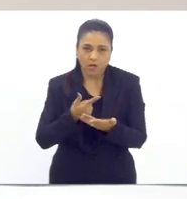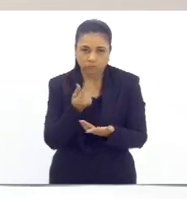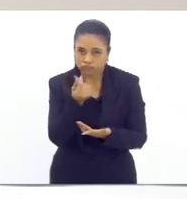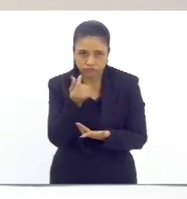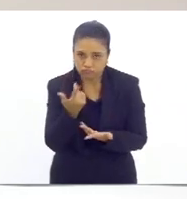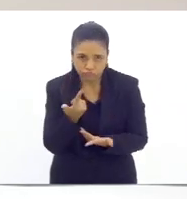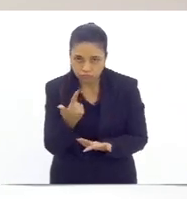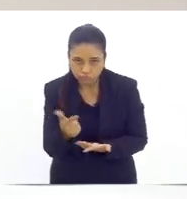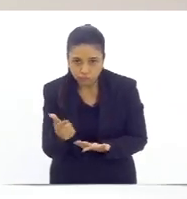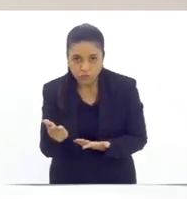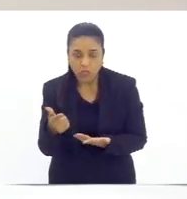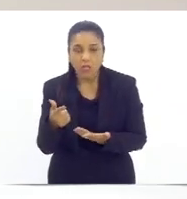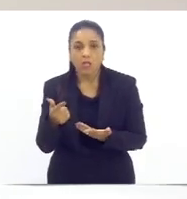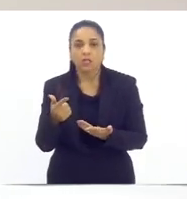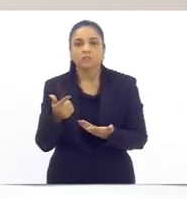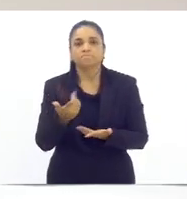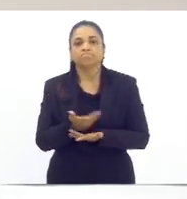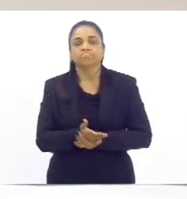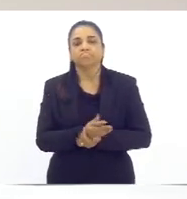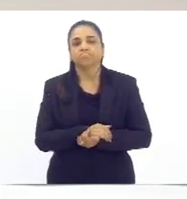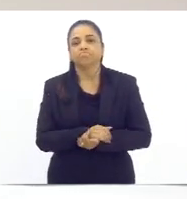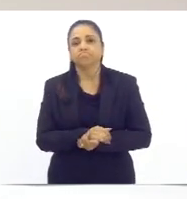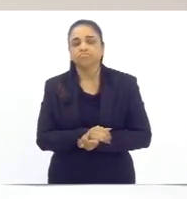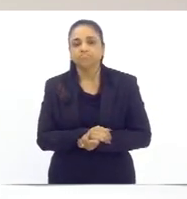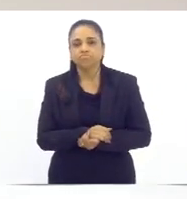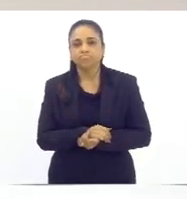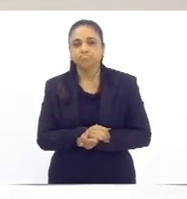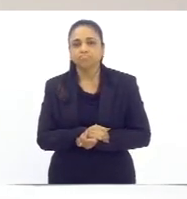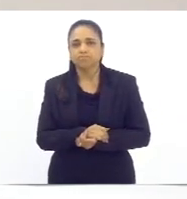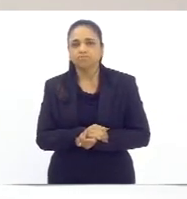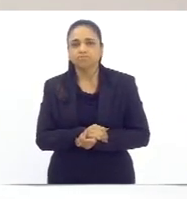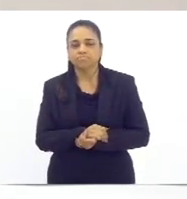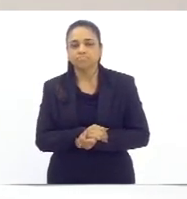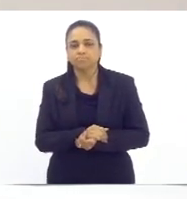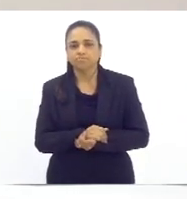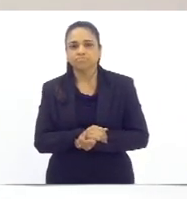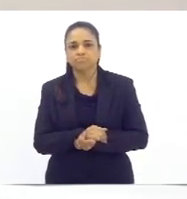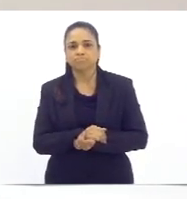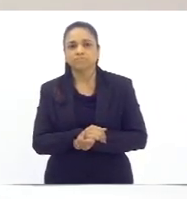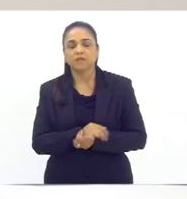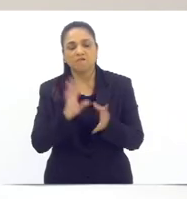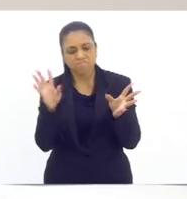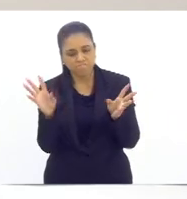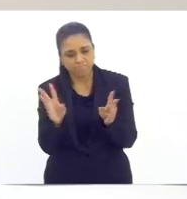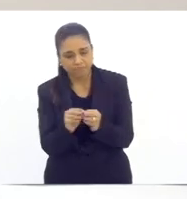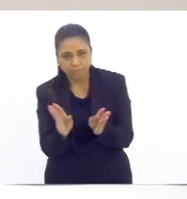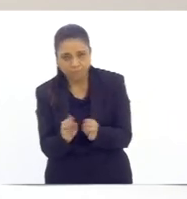da avaliação de hipossuficiência E para finalizar